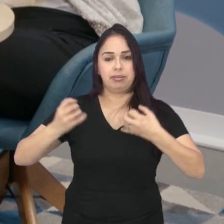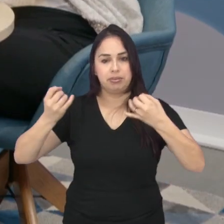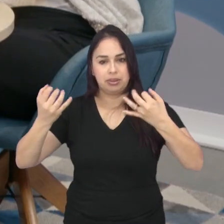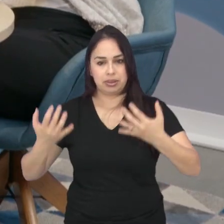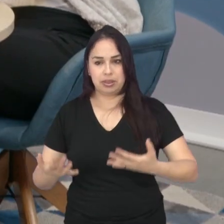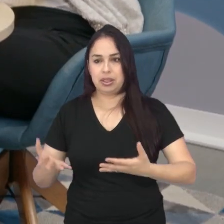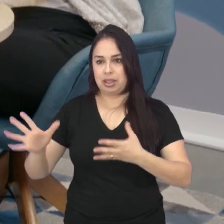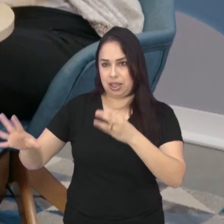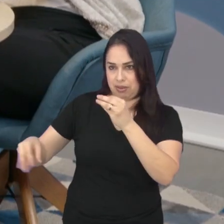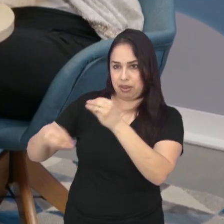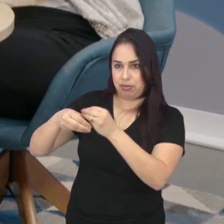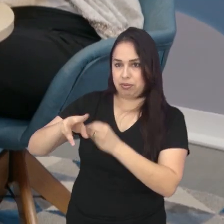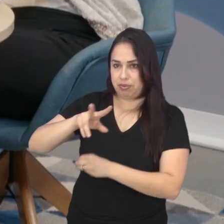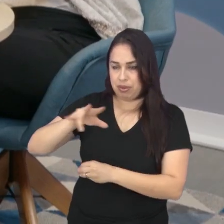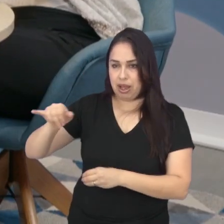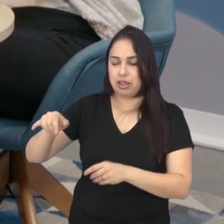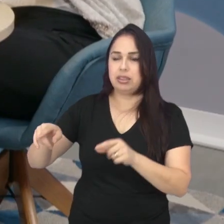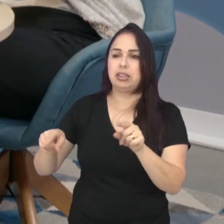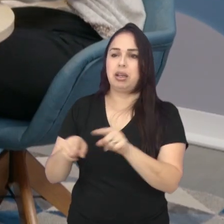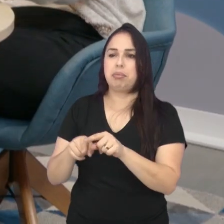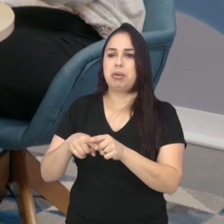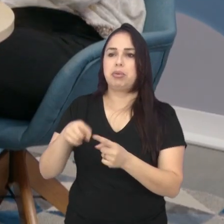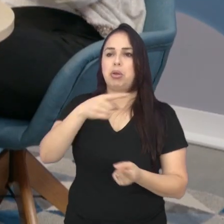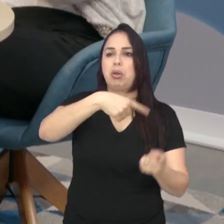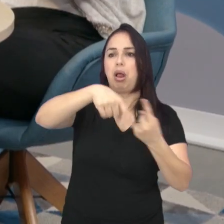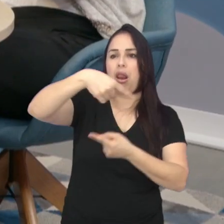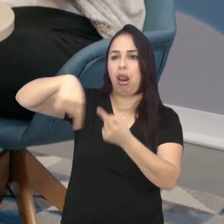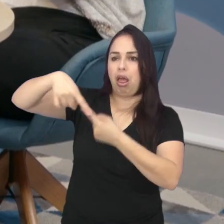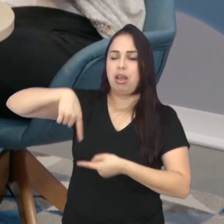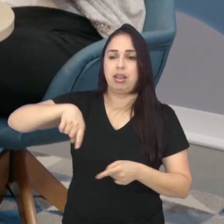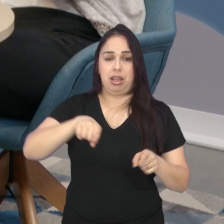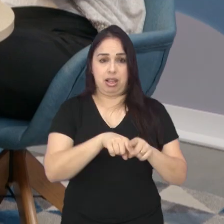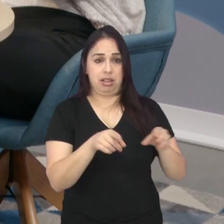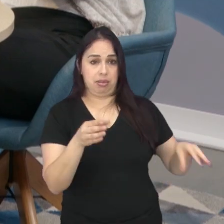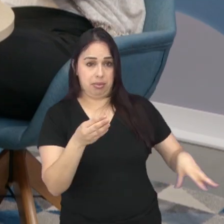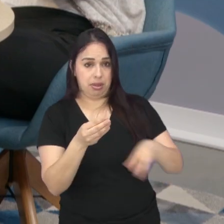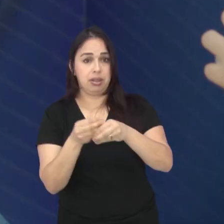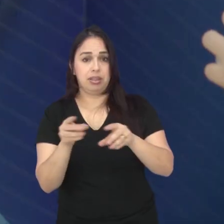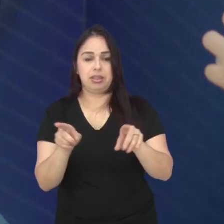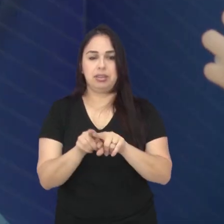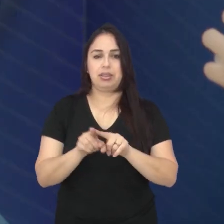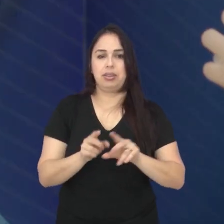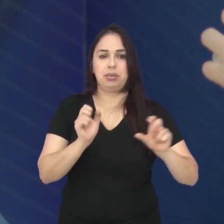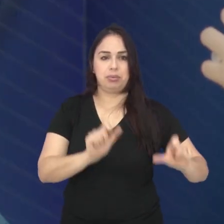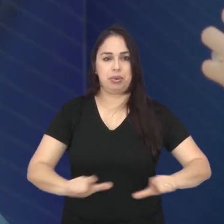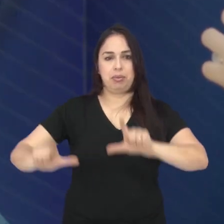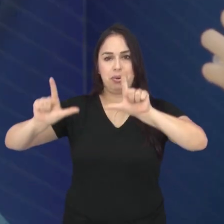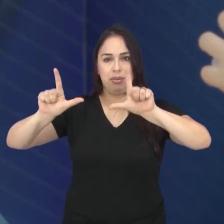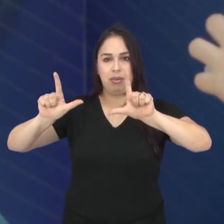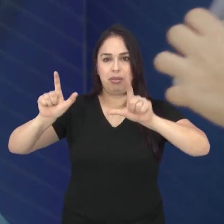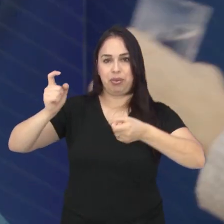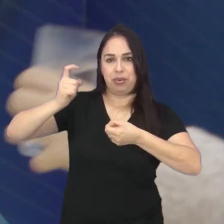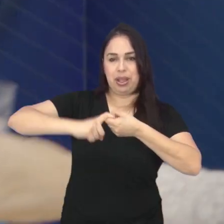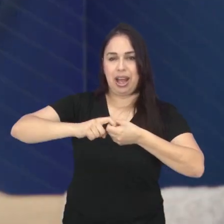a Larissa pode complementar falando desse ciclo de violência e a Natália também. Diálogos da Cidade volta já já.